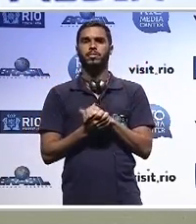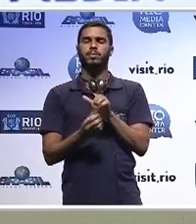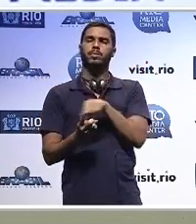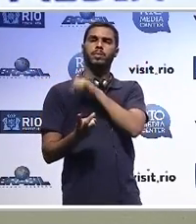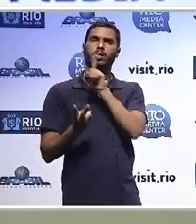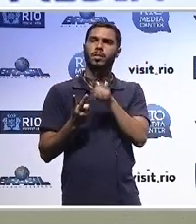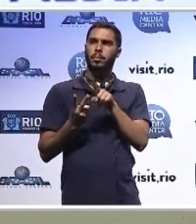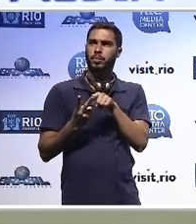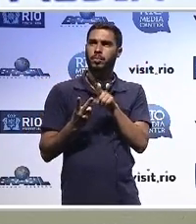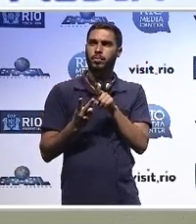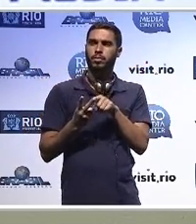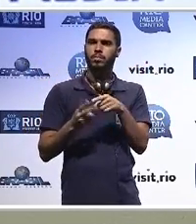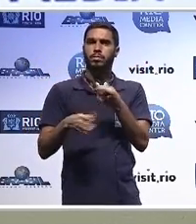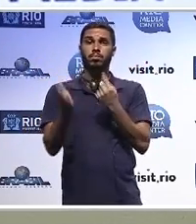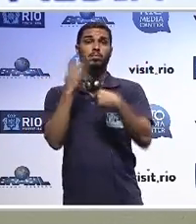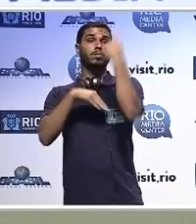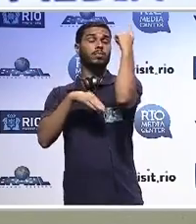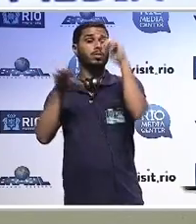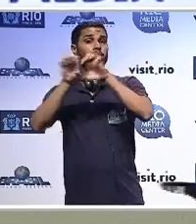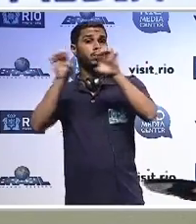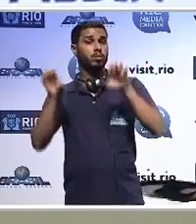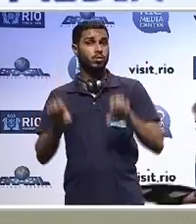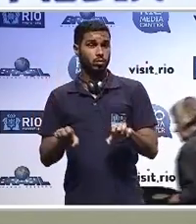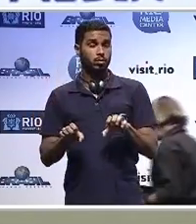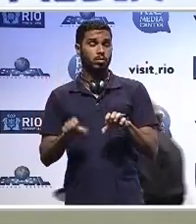deficiência e melhoria da e melhoria da infraestrutura